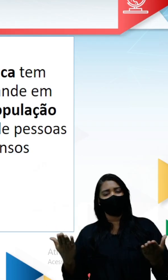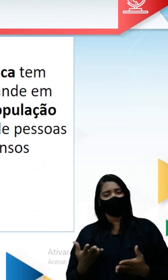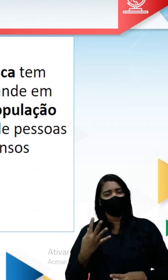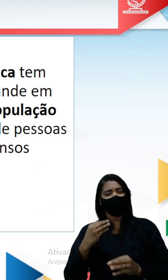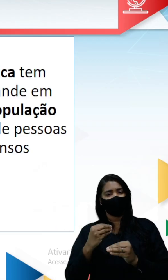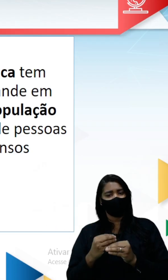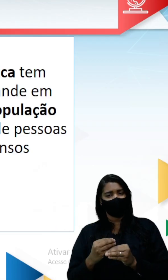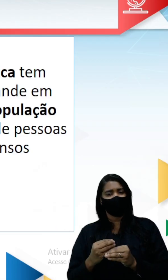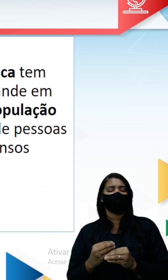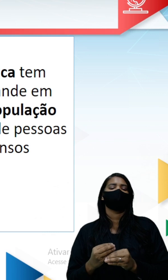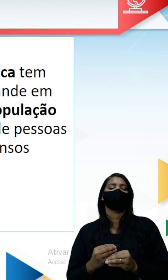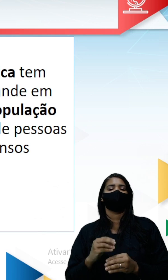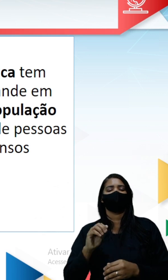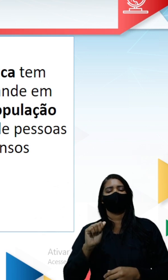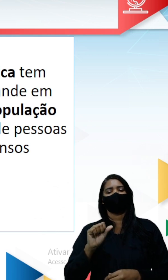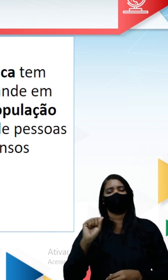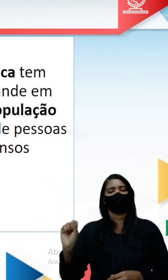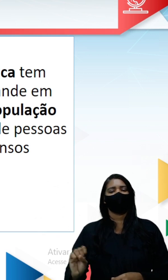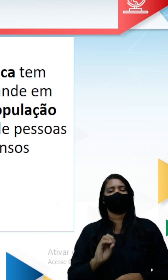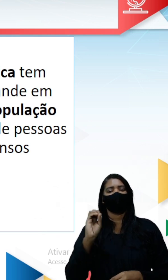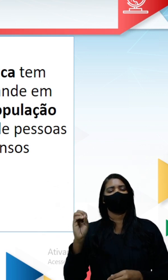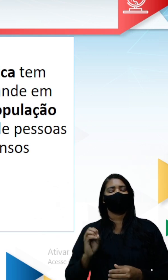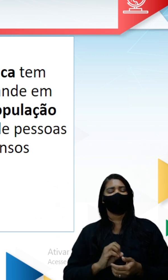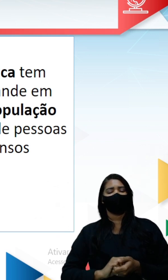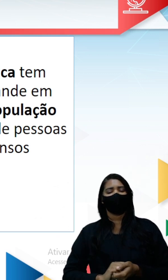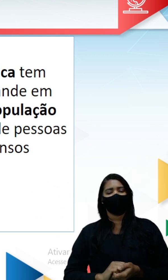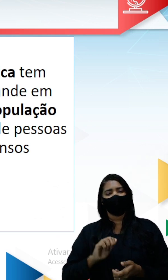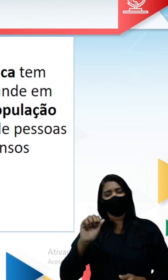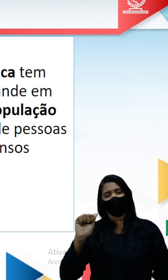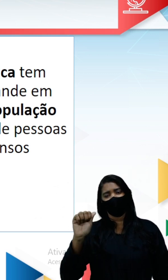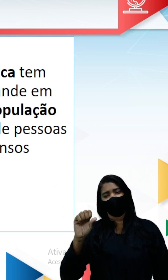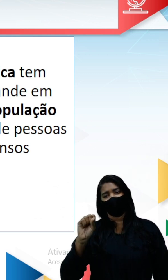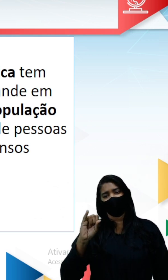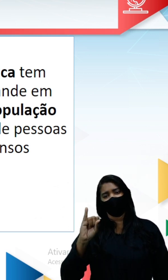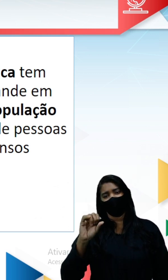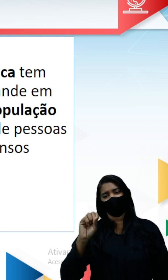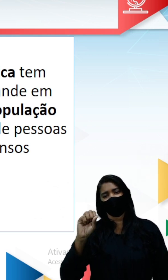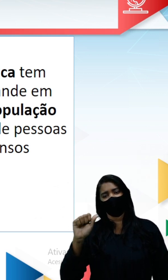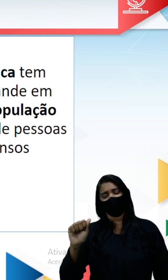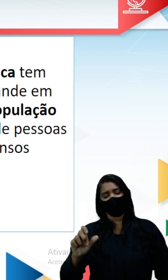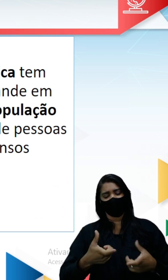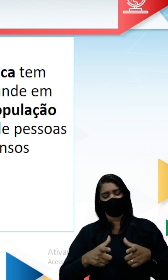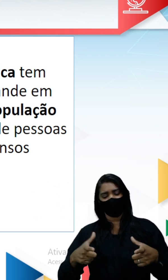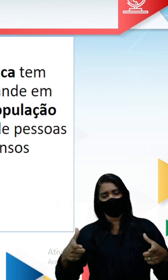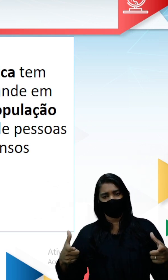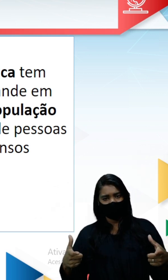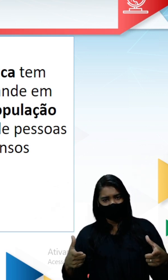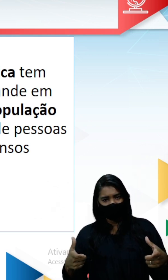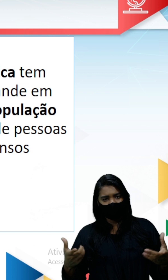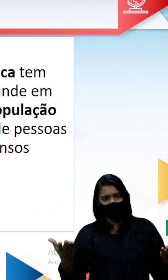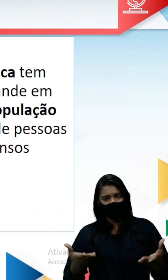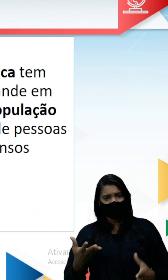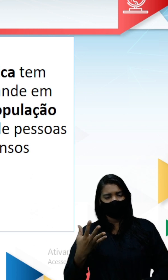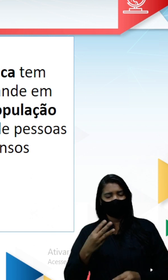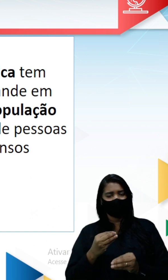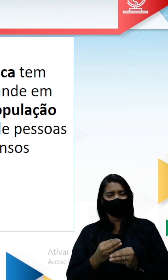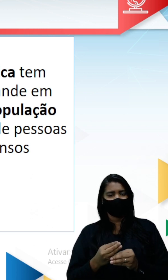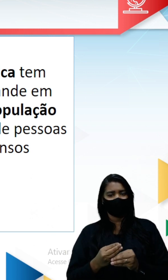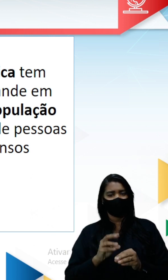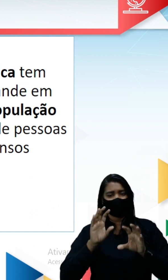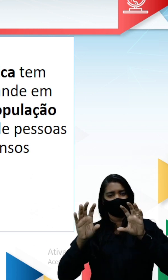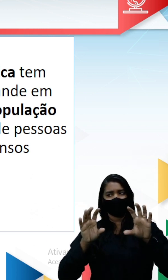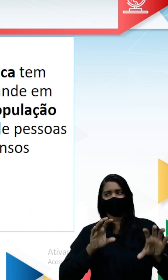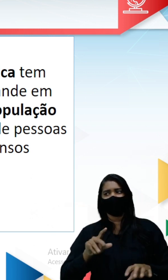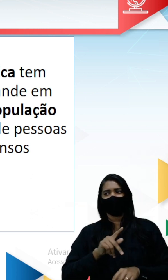origem asiática, os puxadinhos de olhos, né? Tem apresentado um crescimento extremamente grande em toda a região do